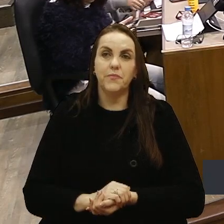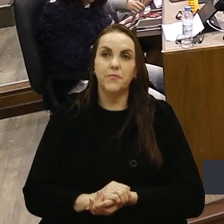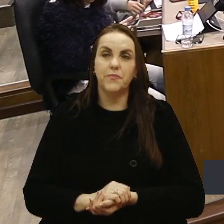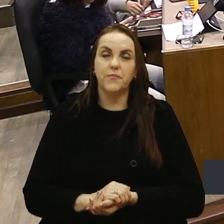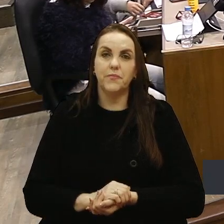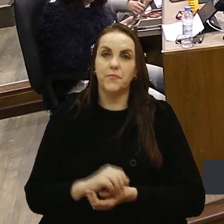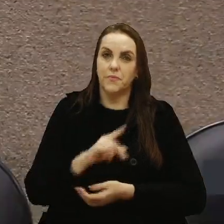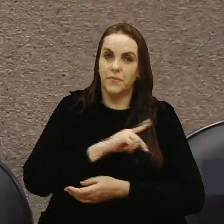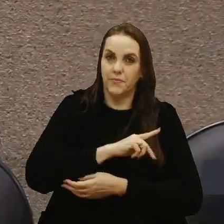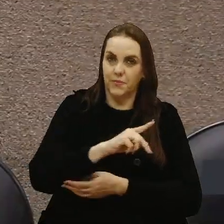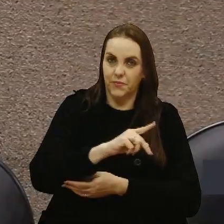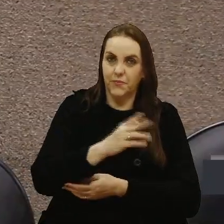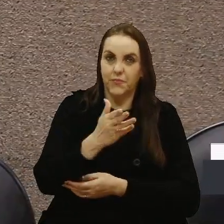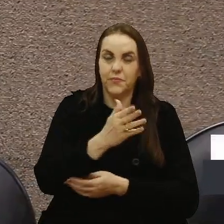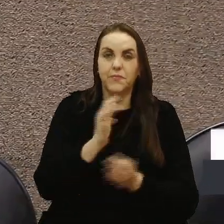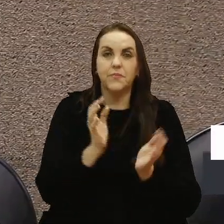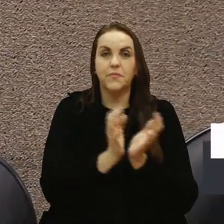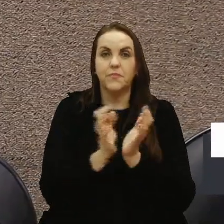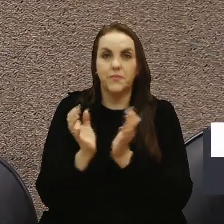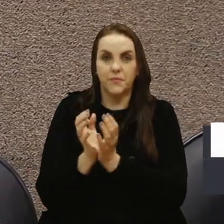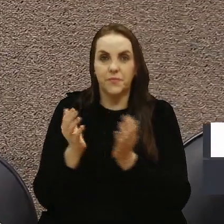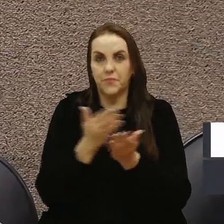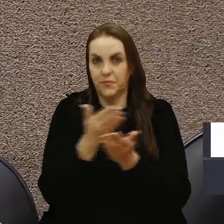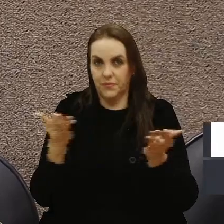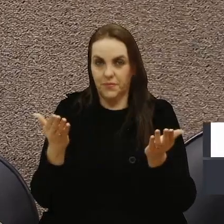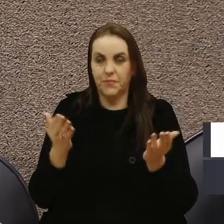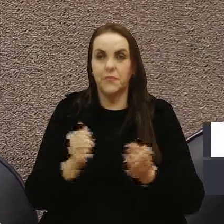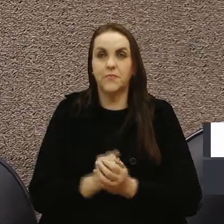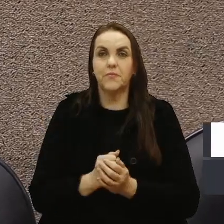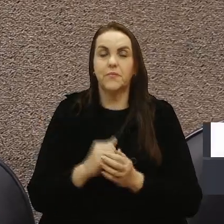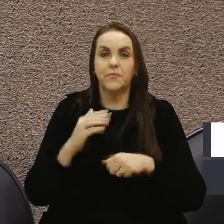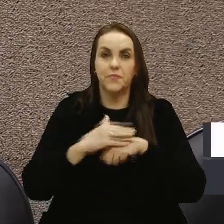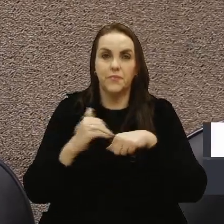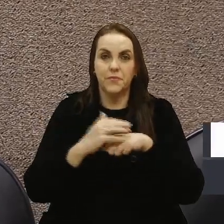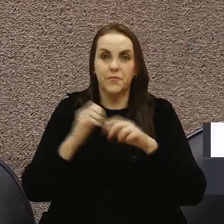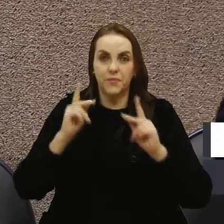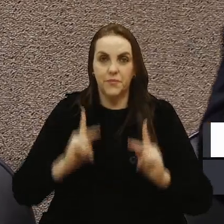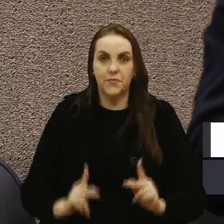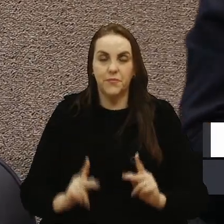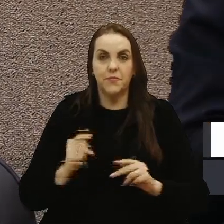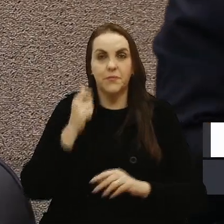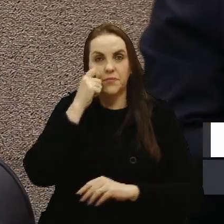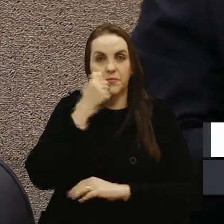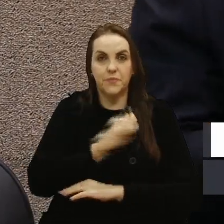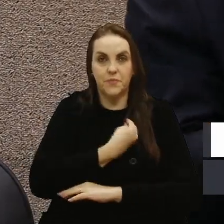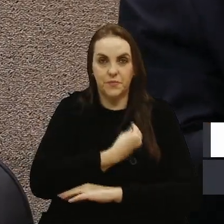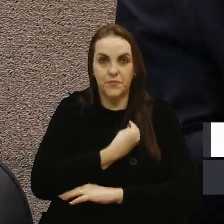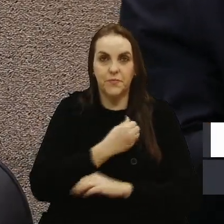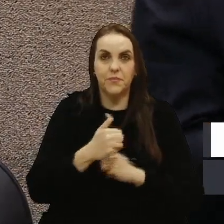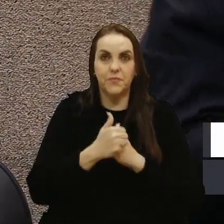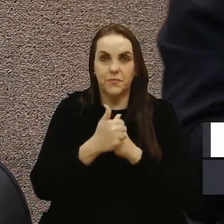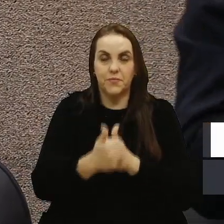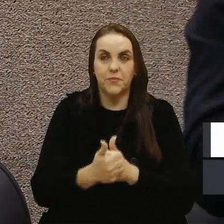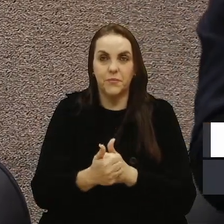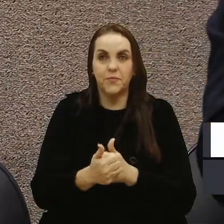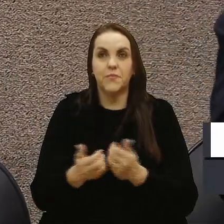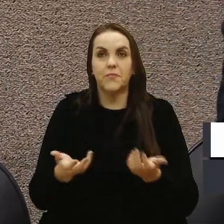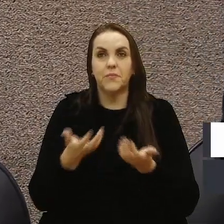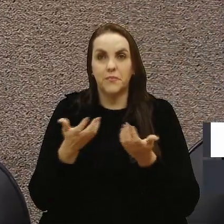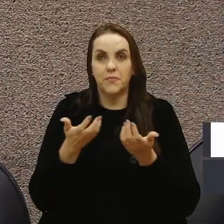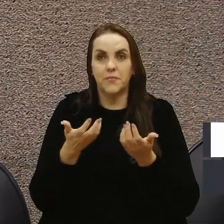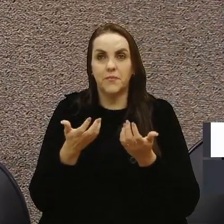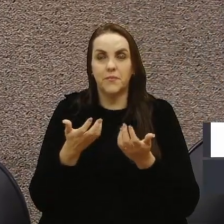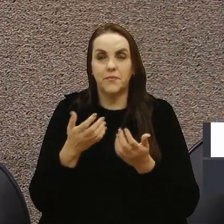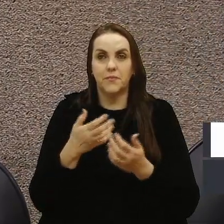Senhor presidente, nobres pares, queridas pessoas que estão aqui presentes, que nos acompanham, eu queria fazer, senhor presidente, um voto